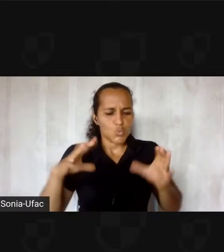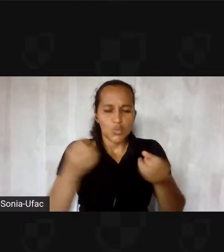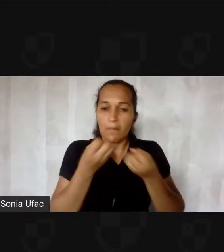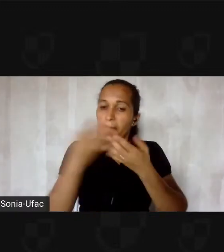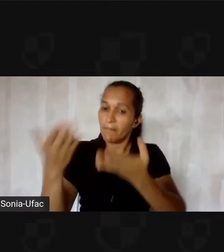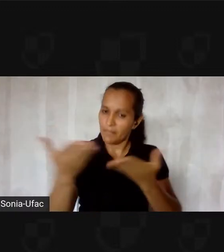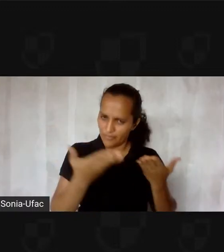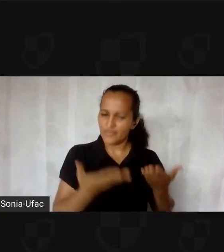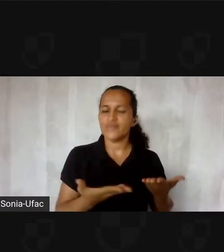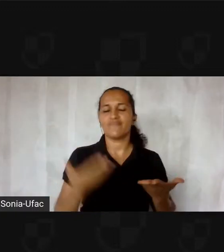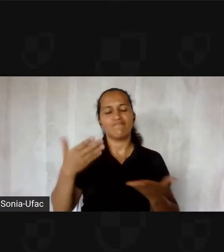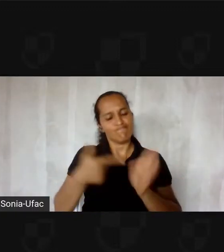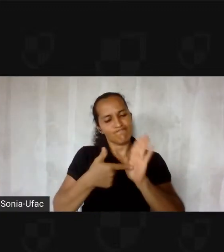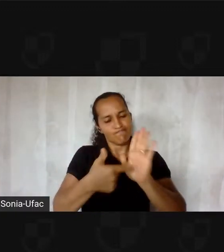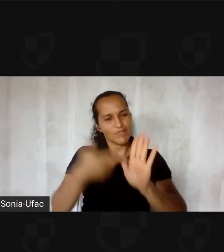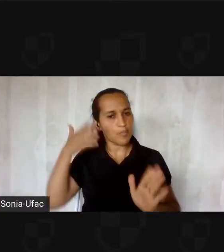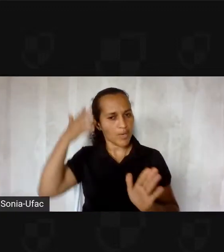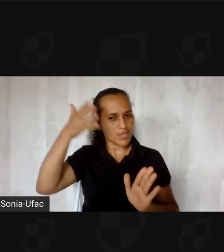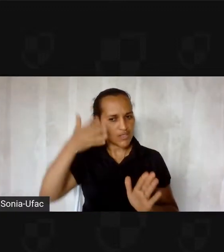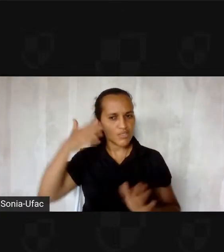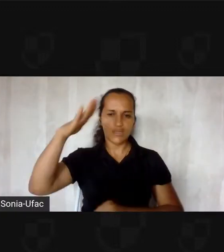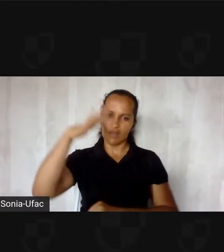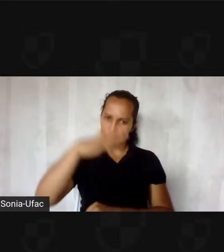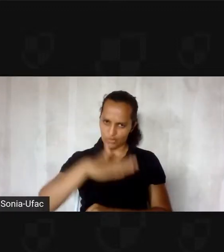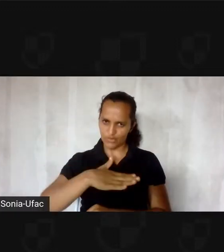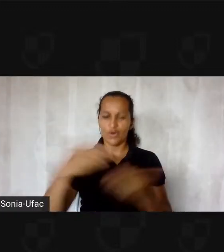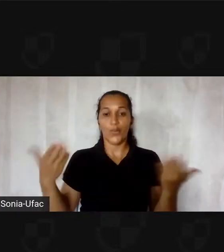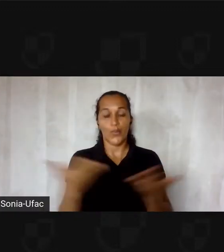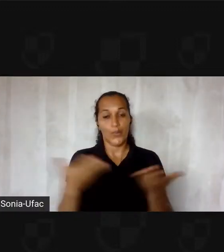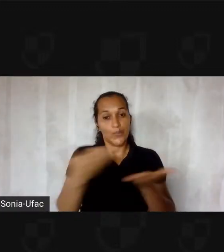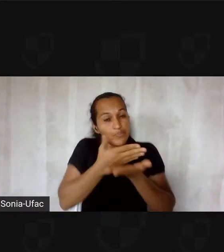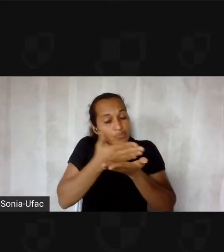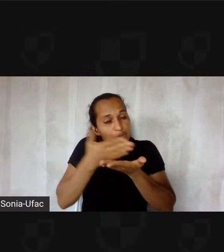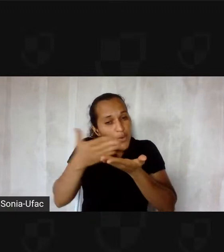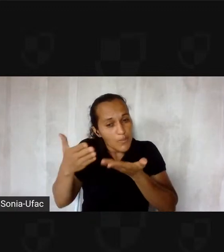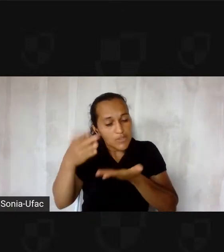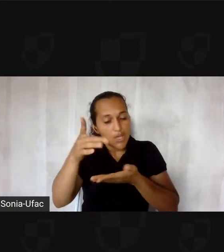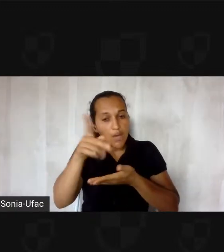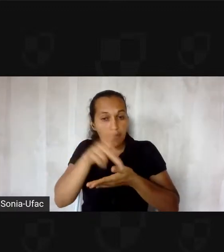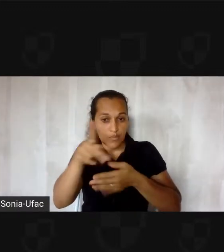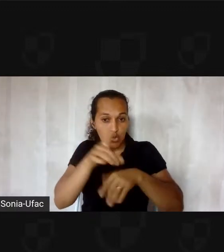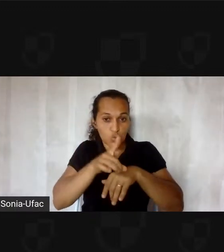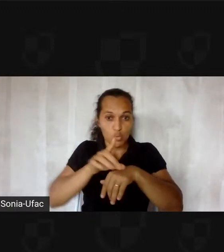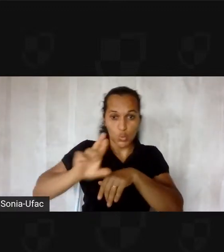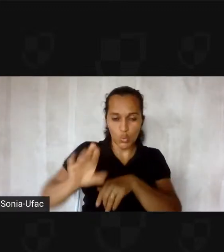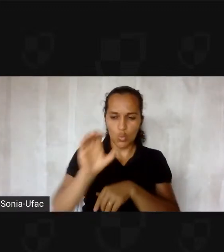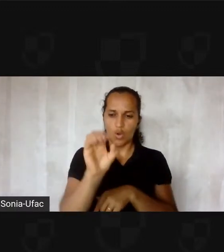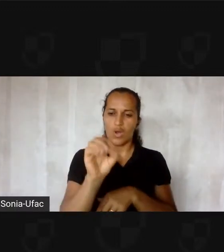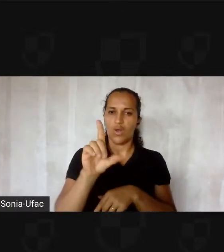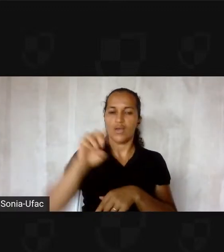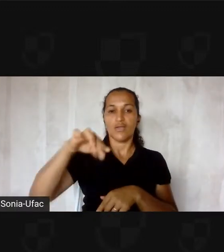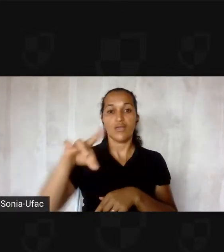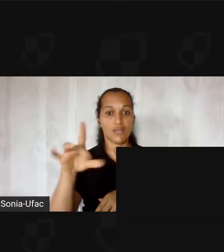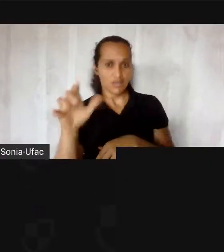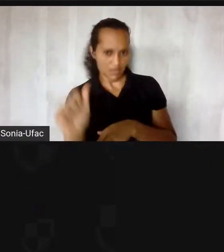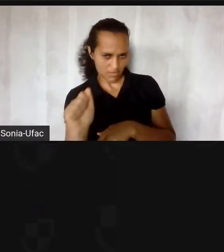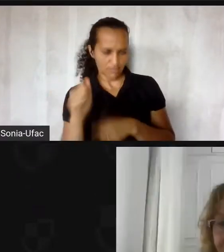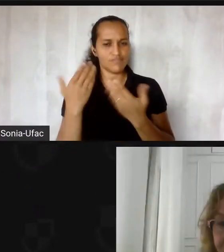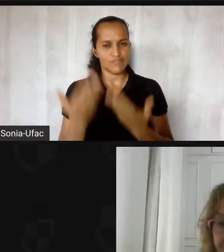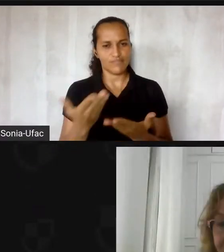Eu apresento a palestrante da tarde, começando pela professora doutora Olinda Batista Asmar,